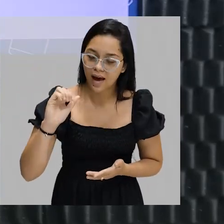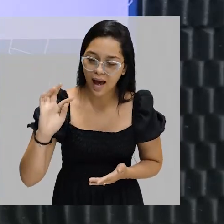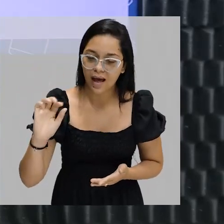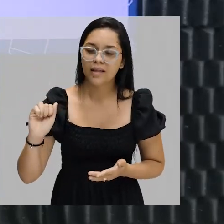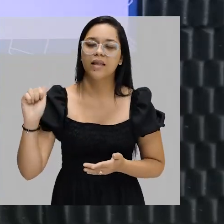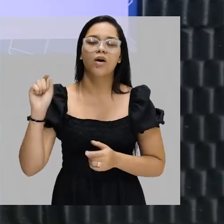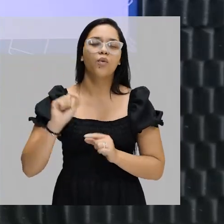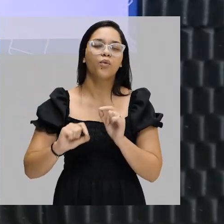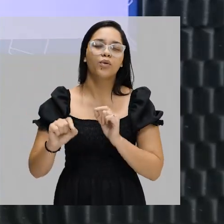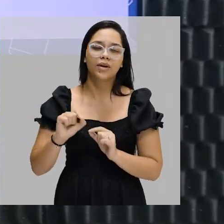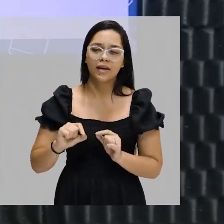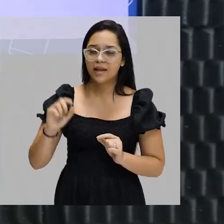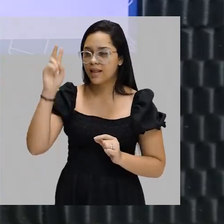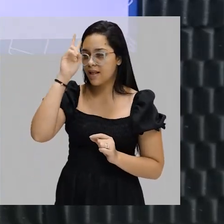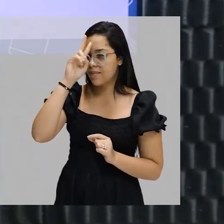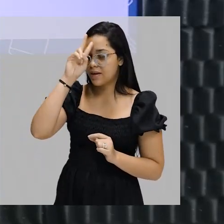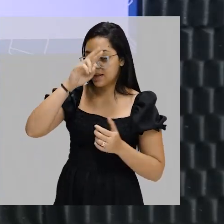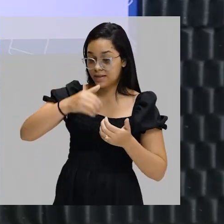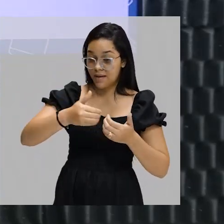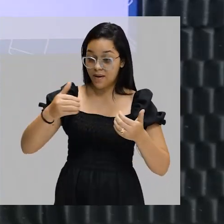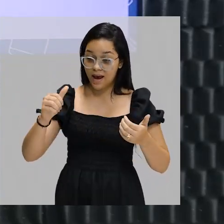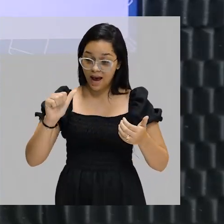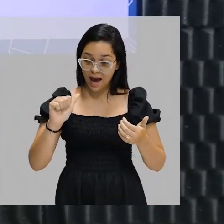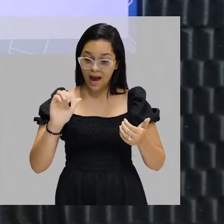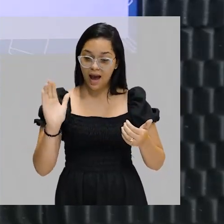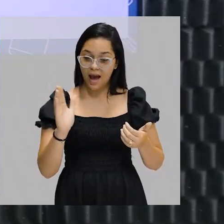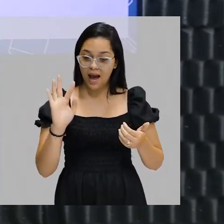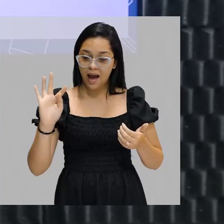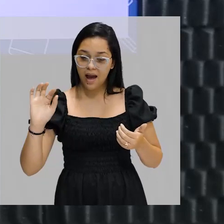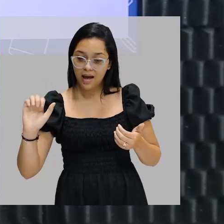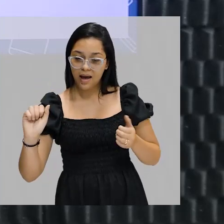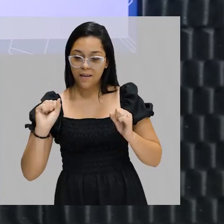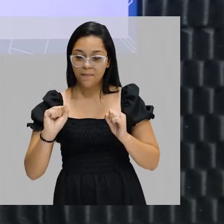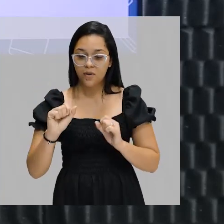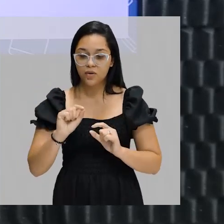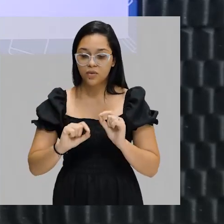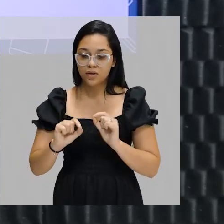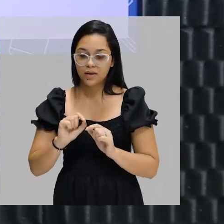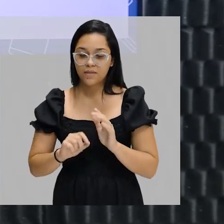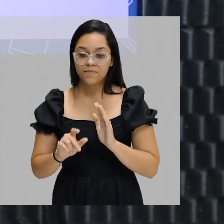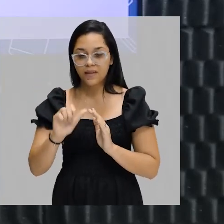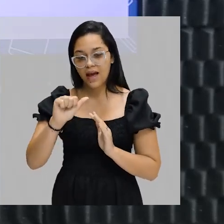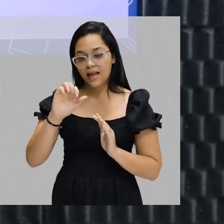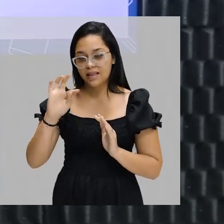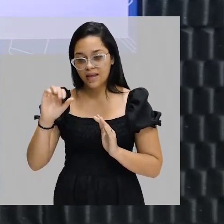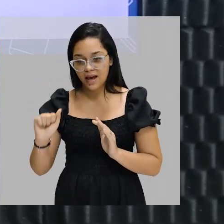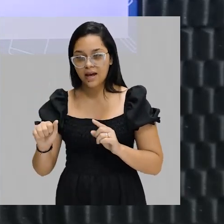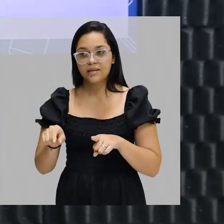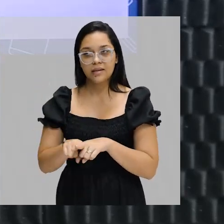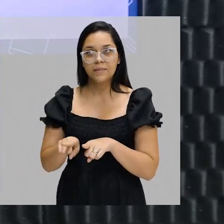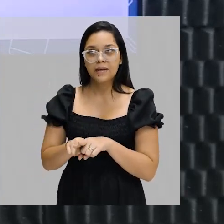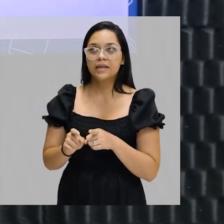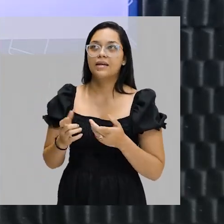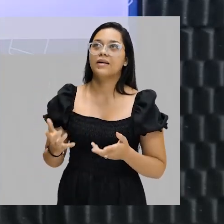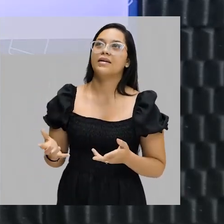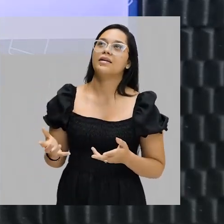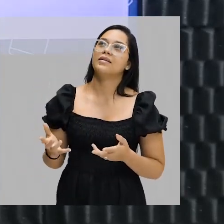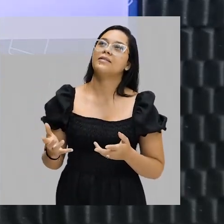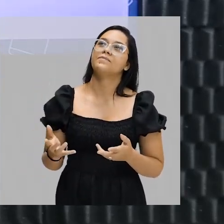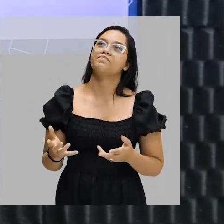o A tá lembrando que é separado Ah tá junto pode ser a pode ser